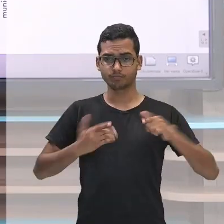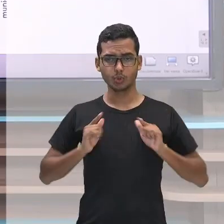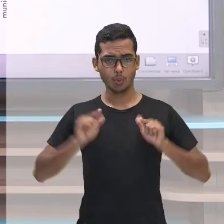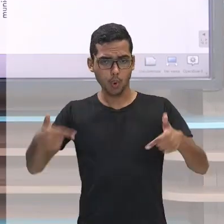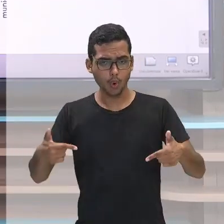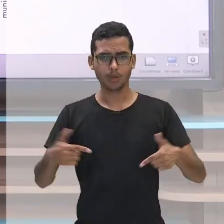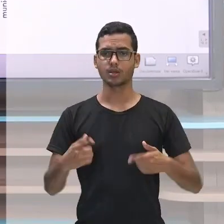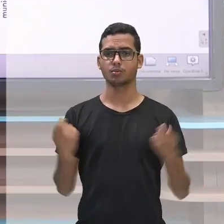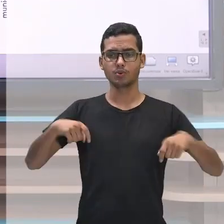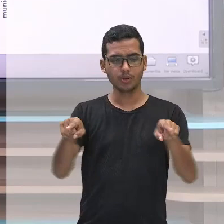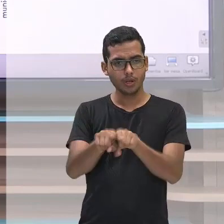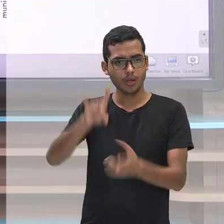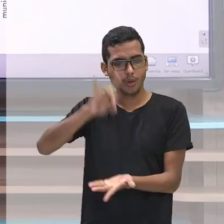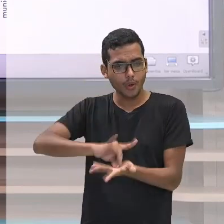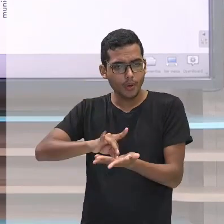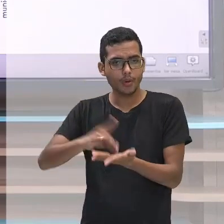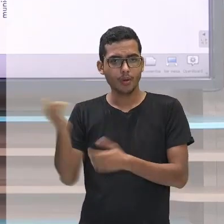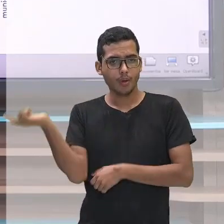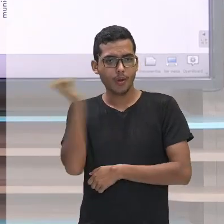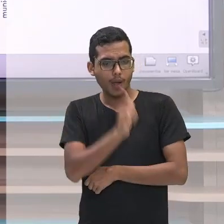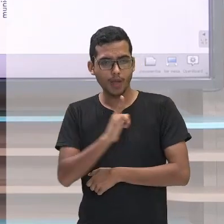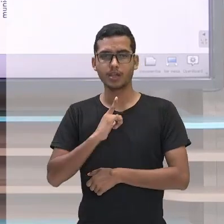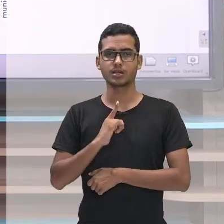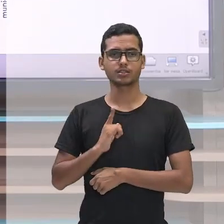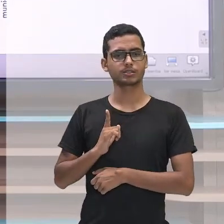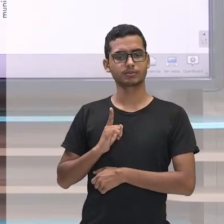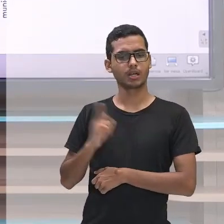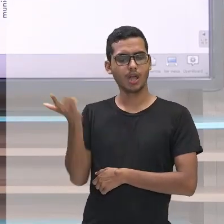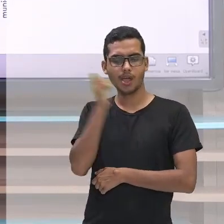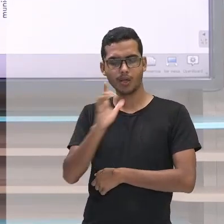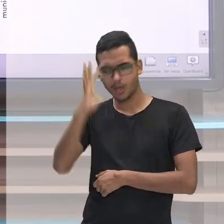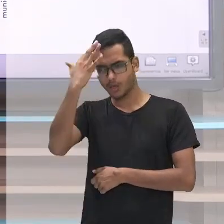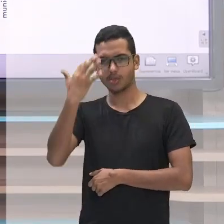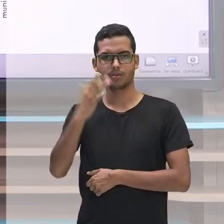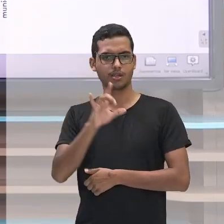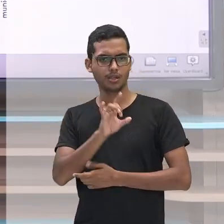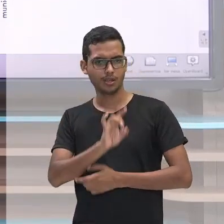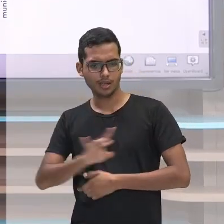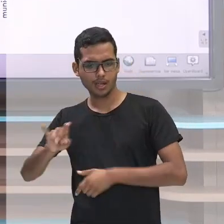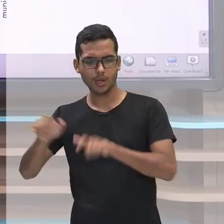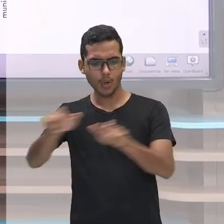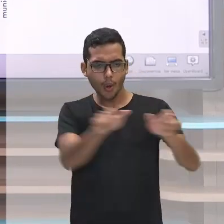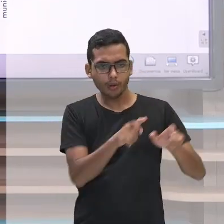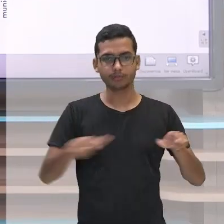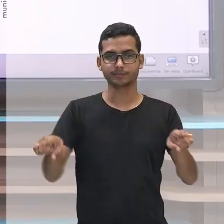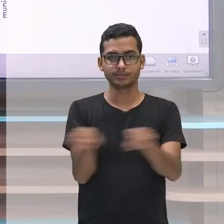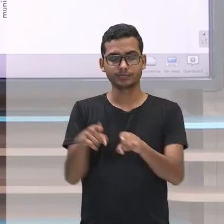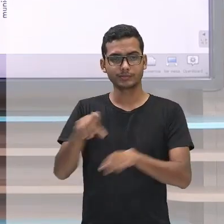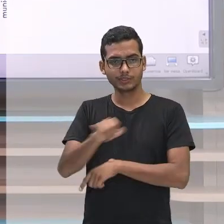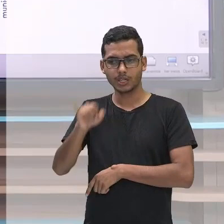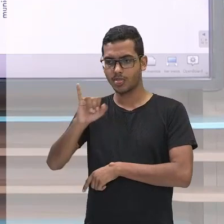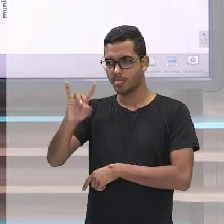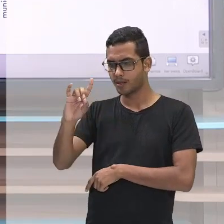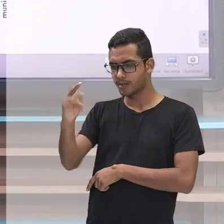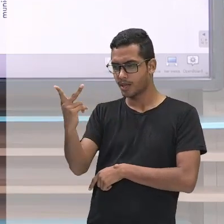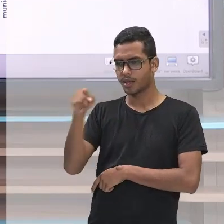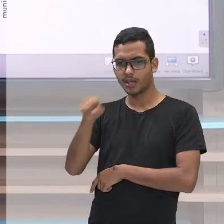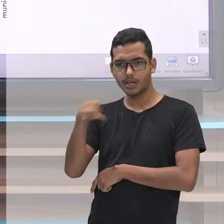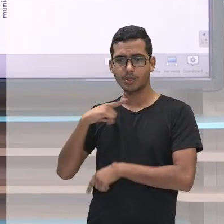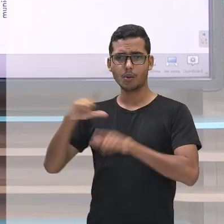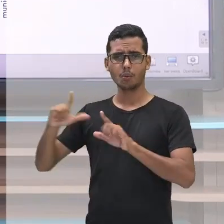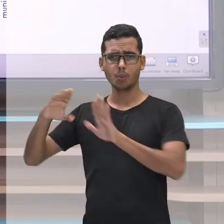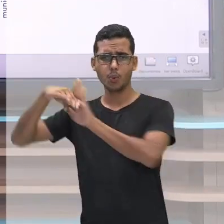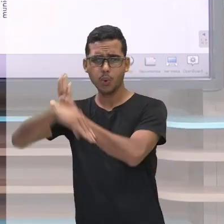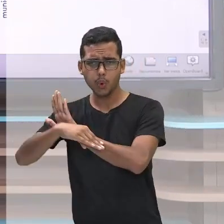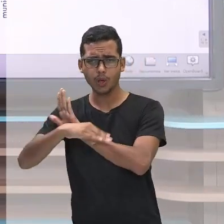ser aplicadas com relação a cada uma das situações. Opa, se eu tenho o IDH aqui nessa cidade muito baixo, então eu